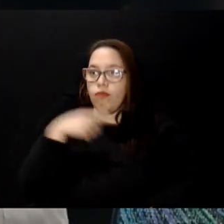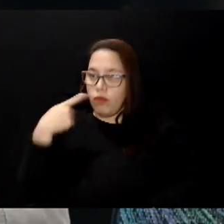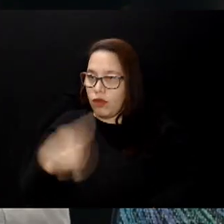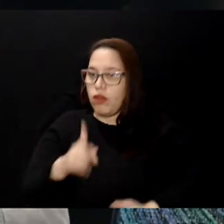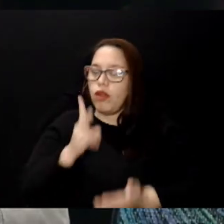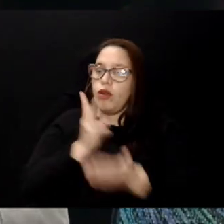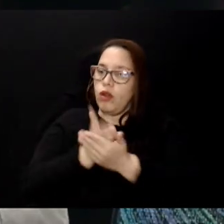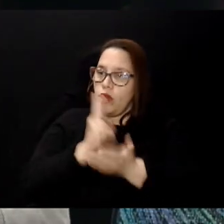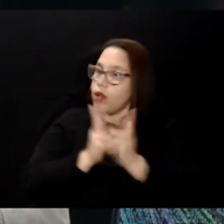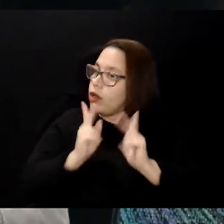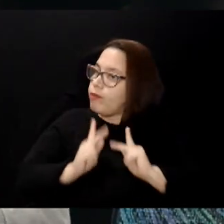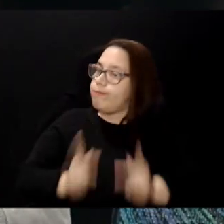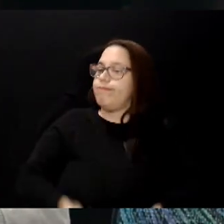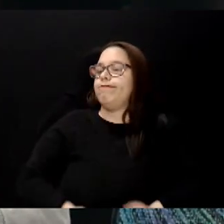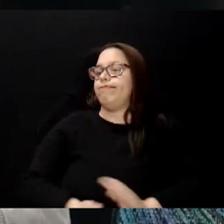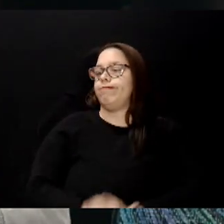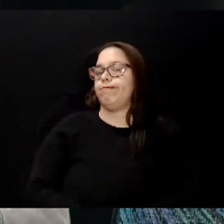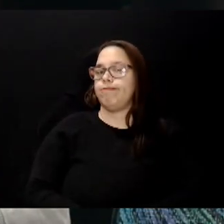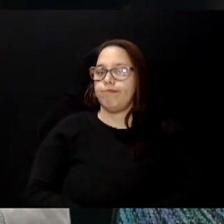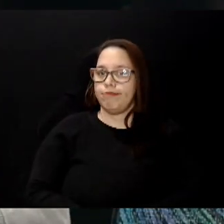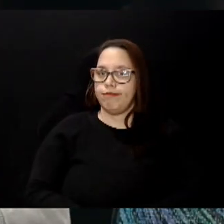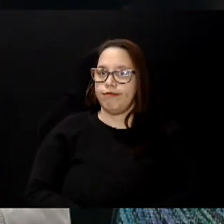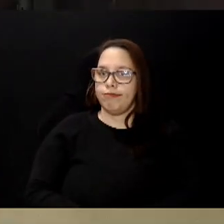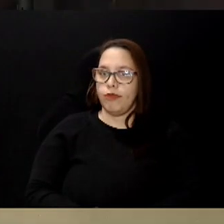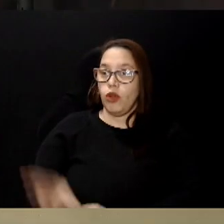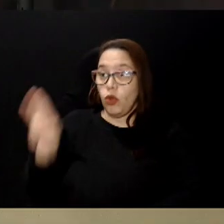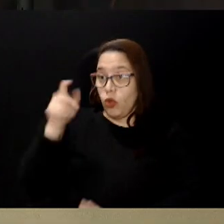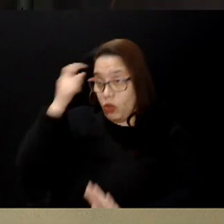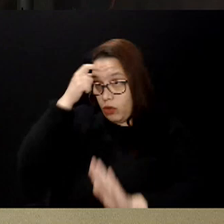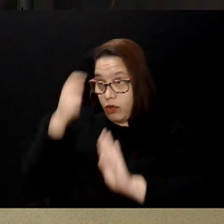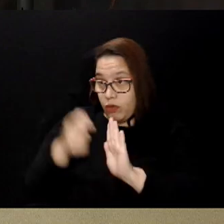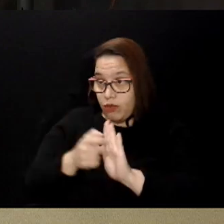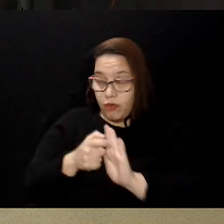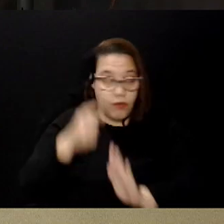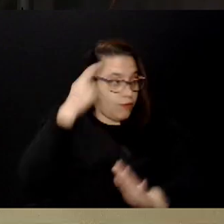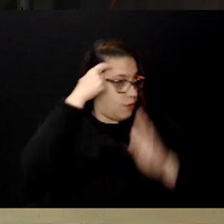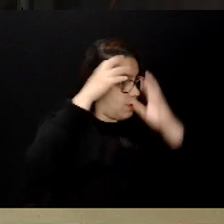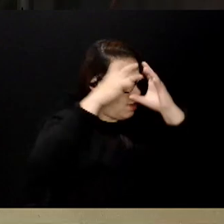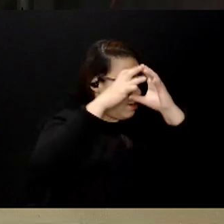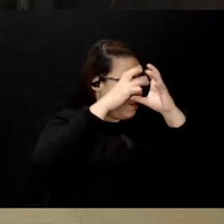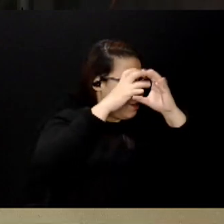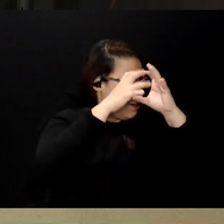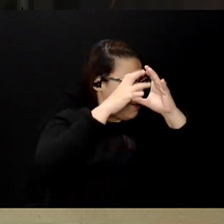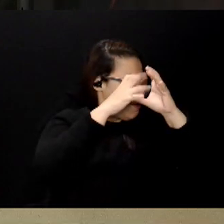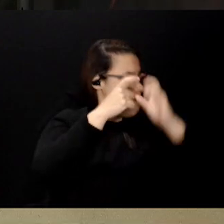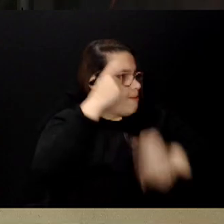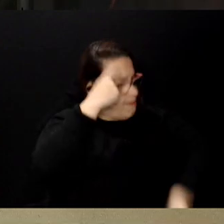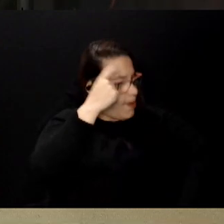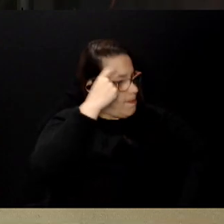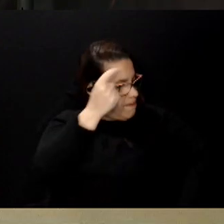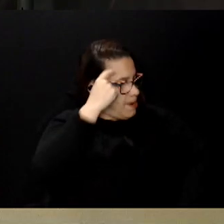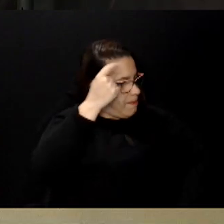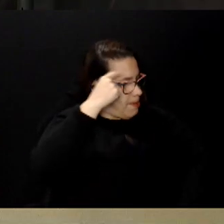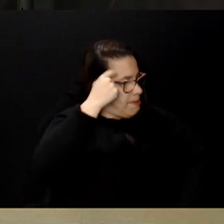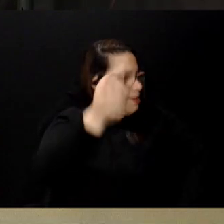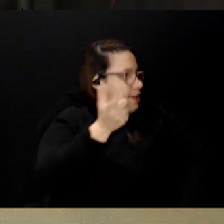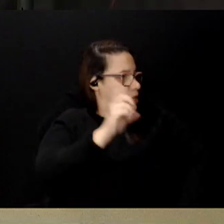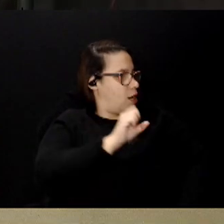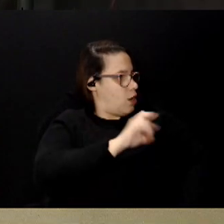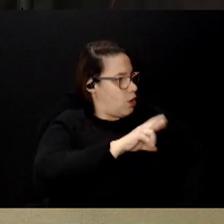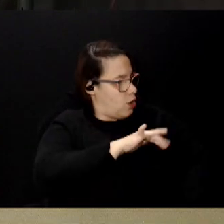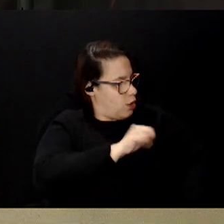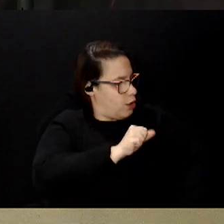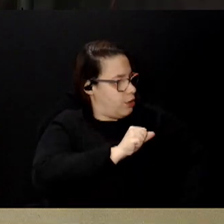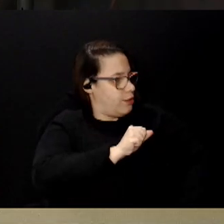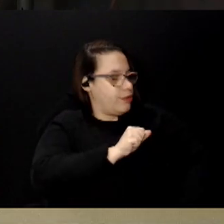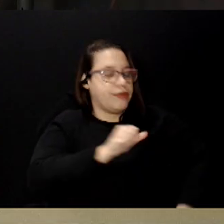a gente tem um bom caminho de uso de IA. Botar o córtex pré-frontal para funcionar, não é, Soraya? Eu penso que,